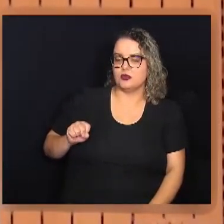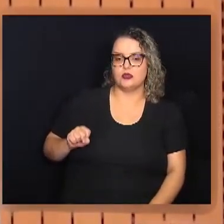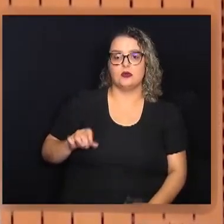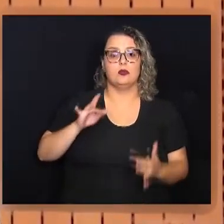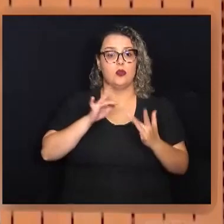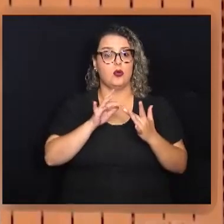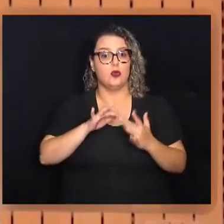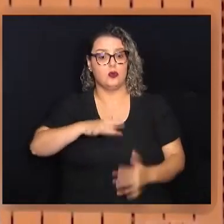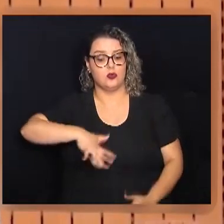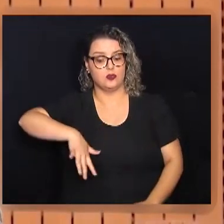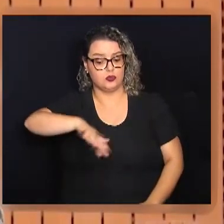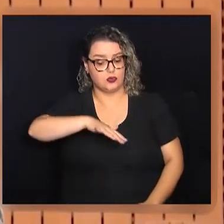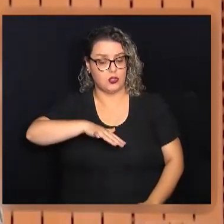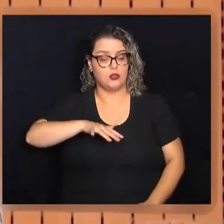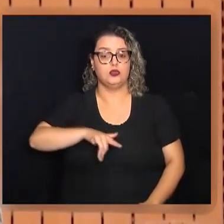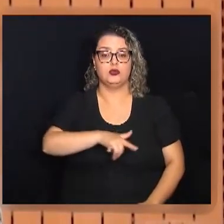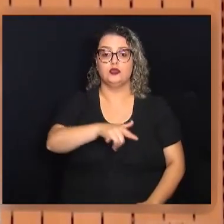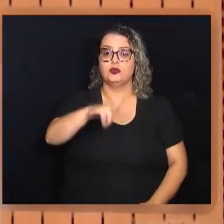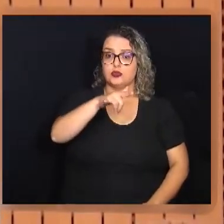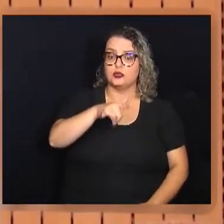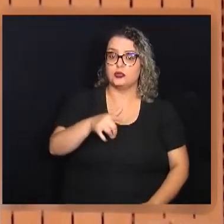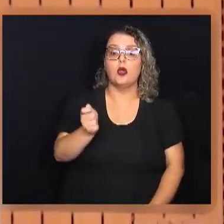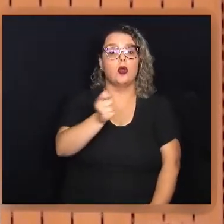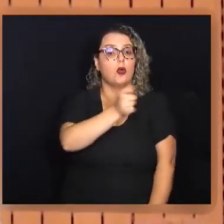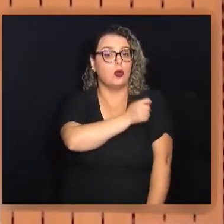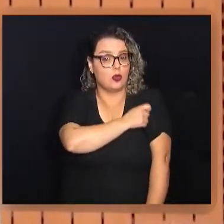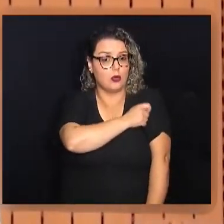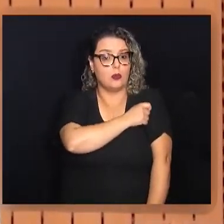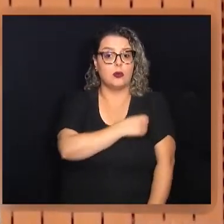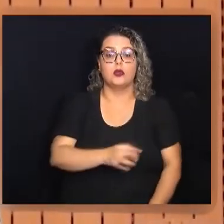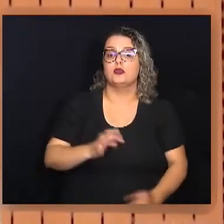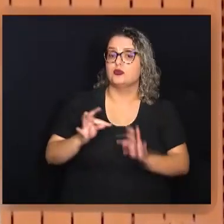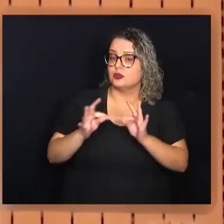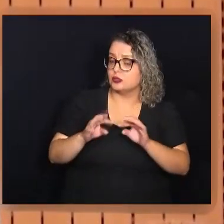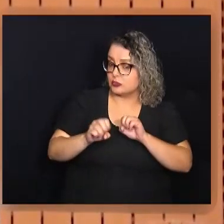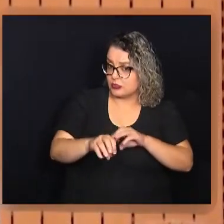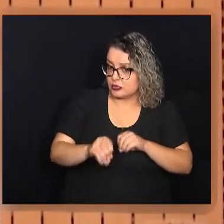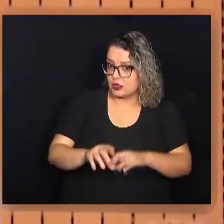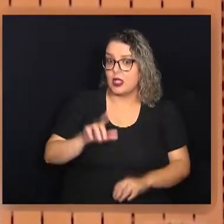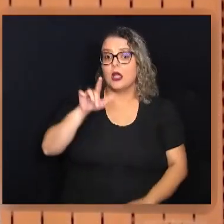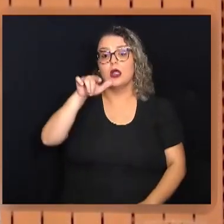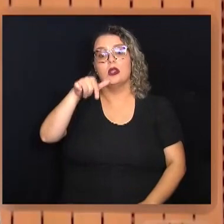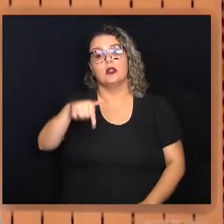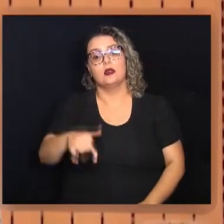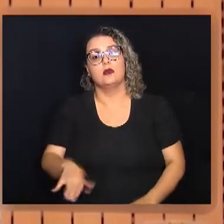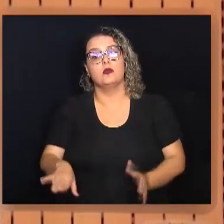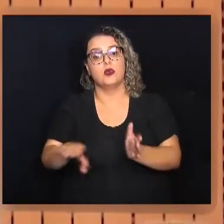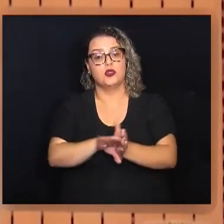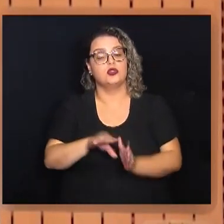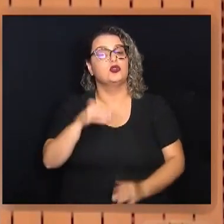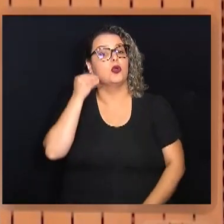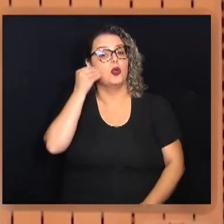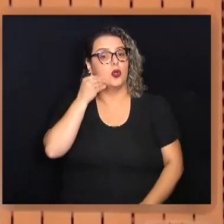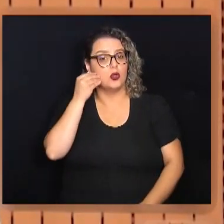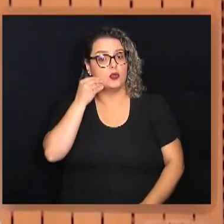curso à distância, o curso Drone na Escola à distância. Então, esse curso ele tem